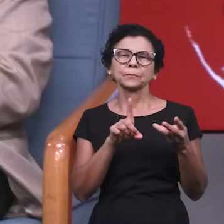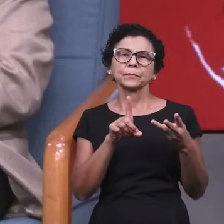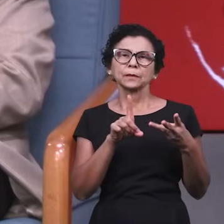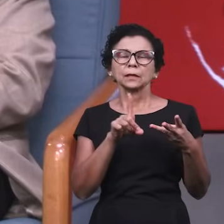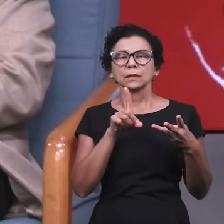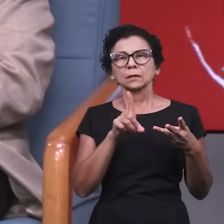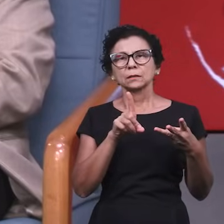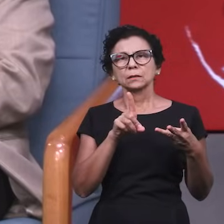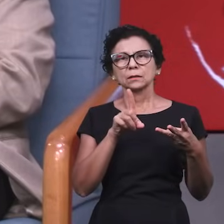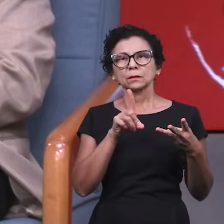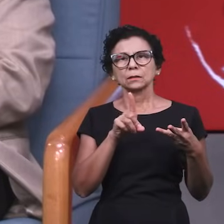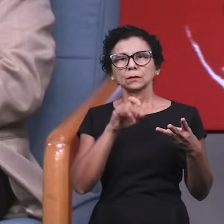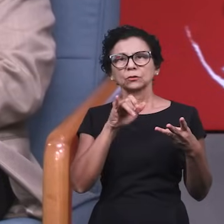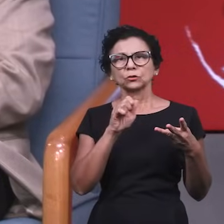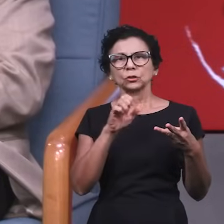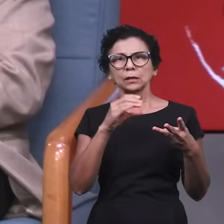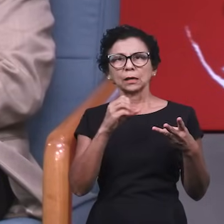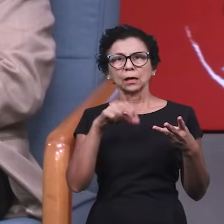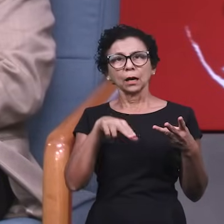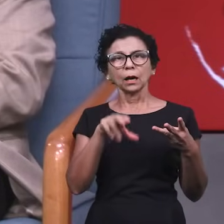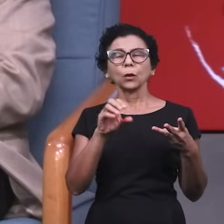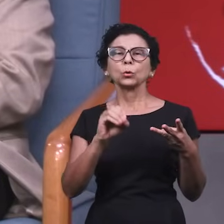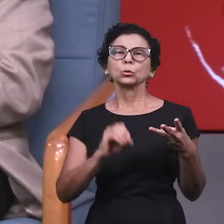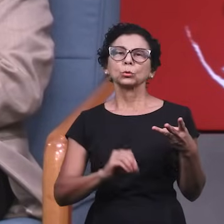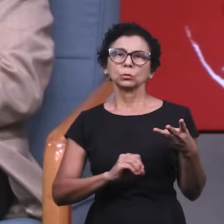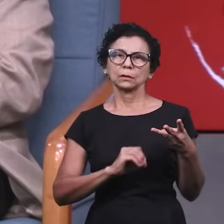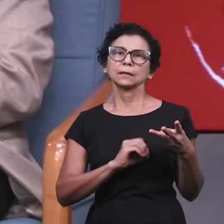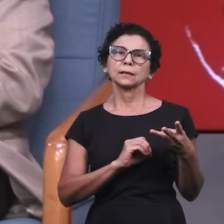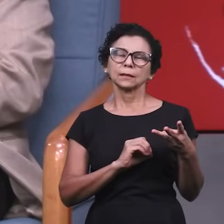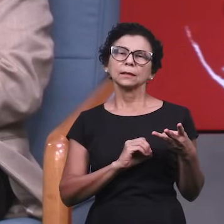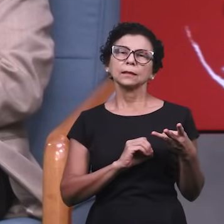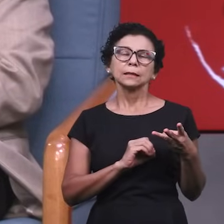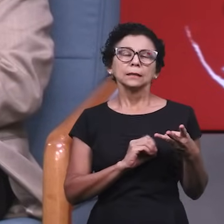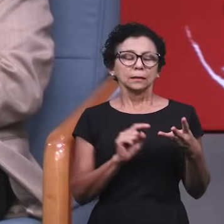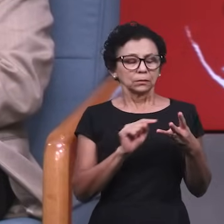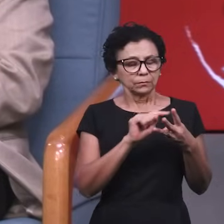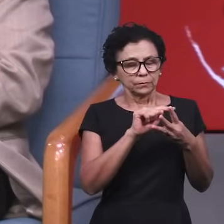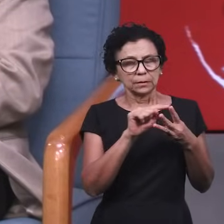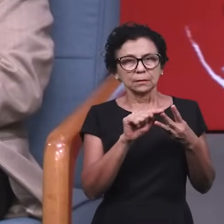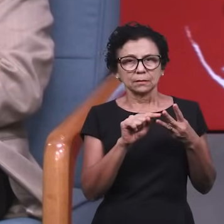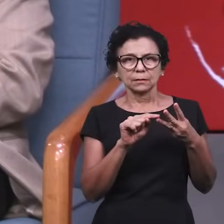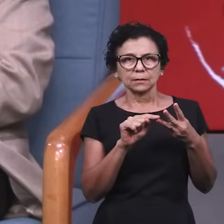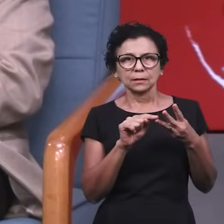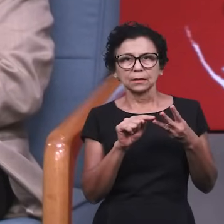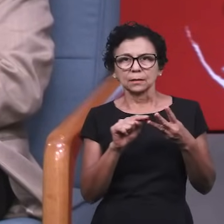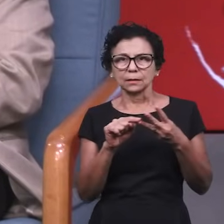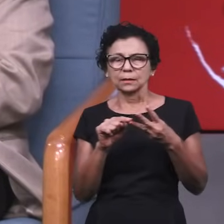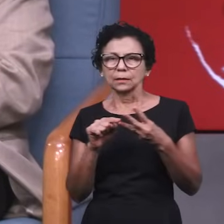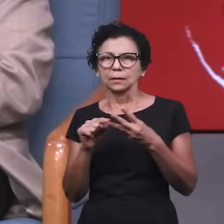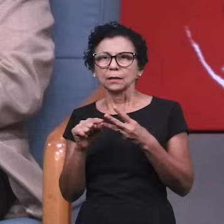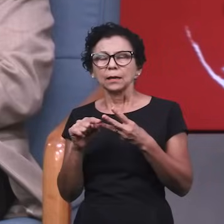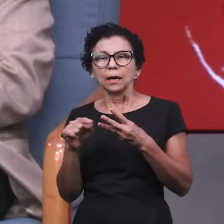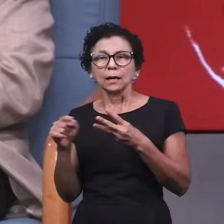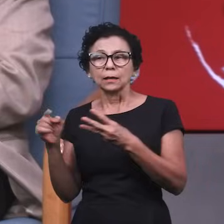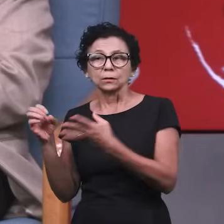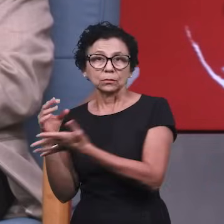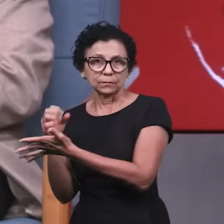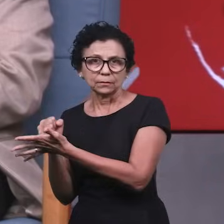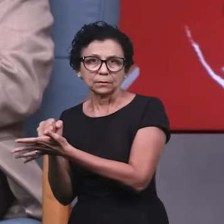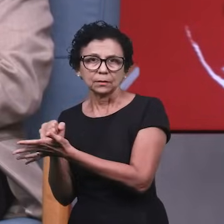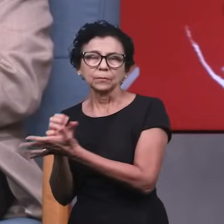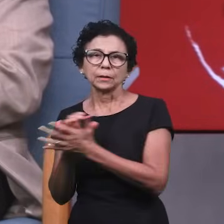falar sobre isso depois nos próximos programas, mas a palavra ministério na igreja é diferente de tudo